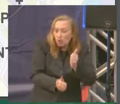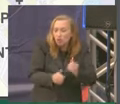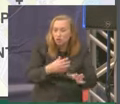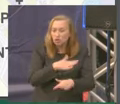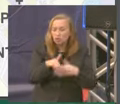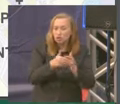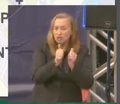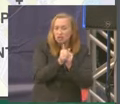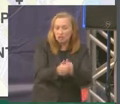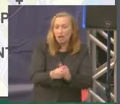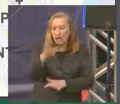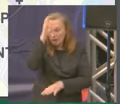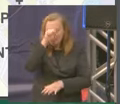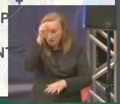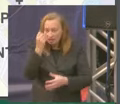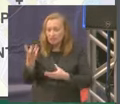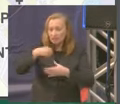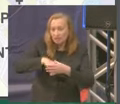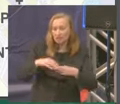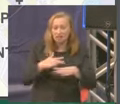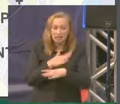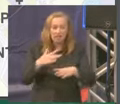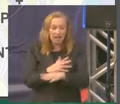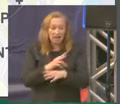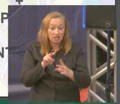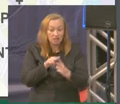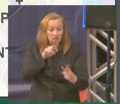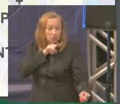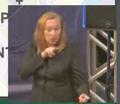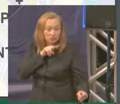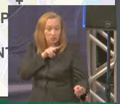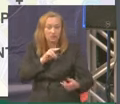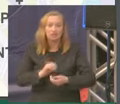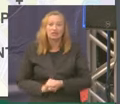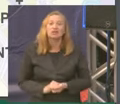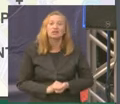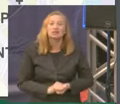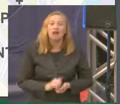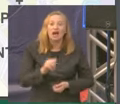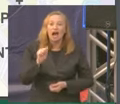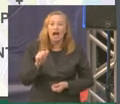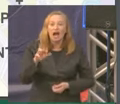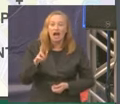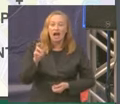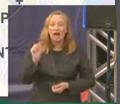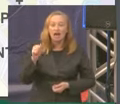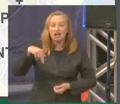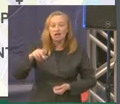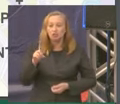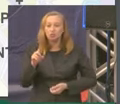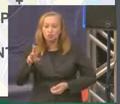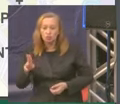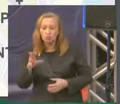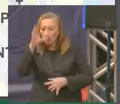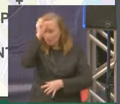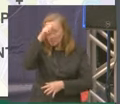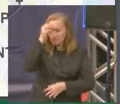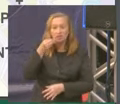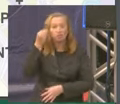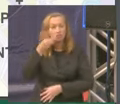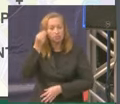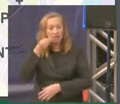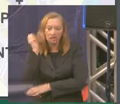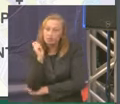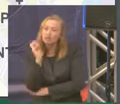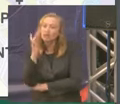dentro da nossa cidade virtual, que eu não chamei assim, a gente batizou de Aranduland. Arandu quer dizer aprendizado com a experiência, com a